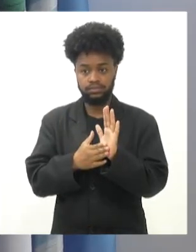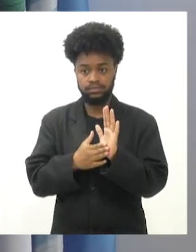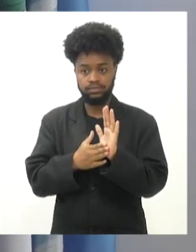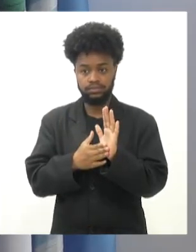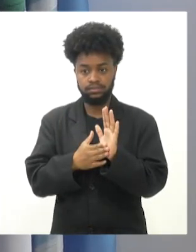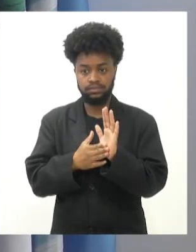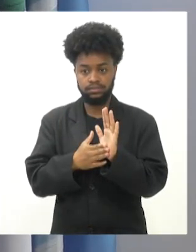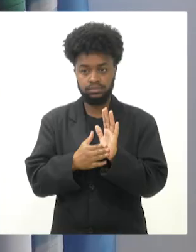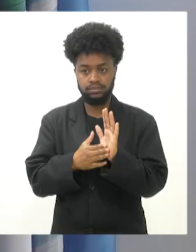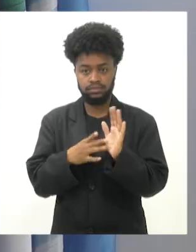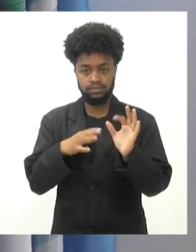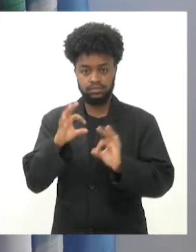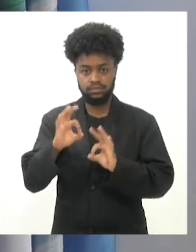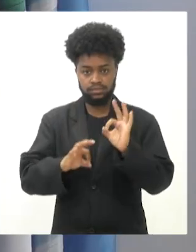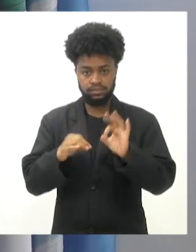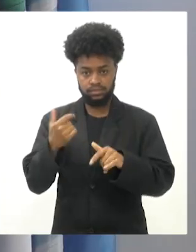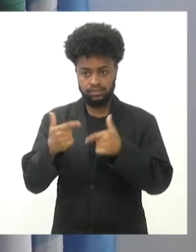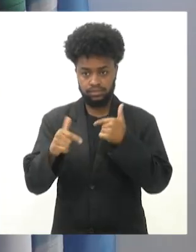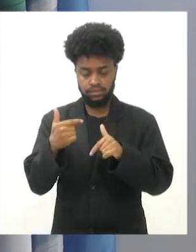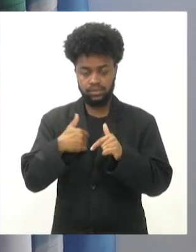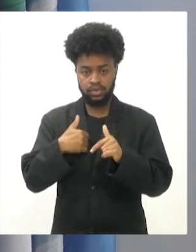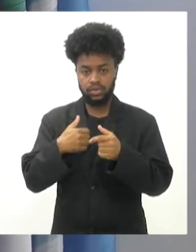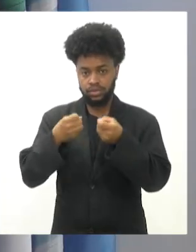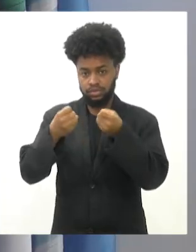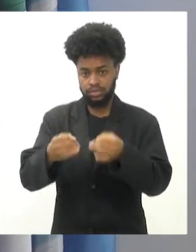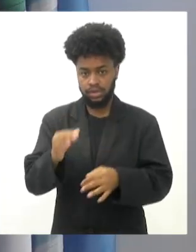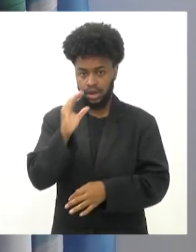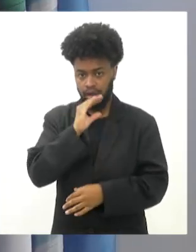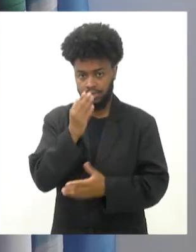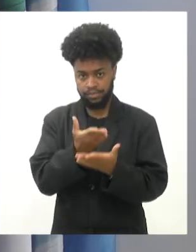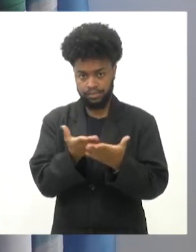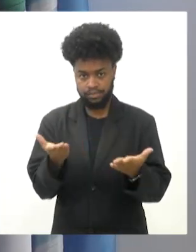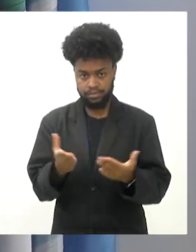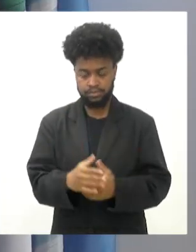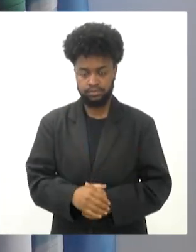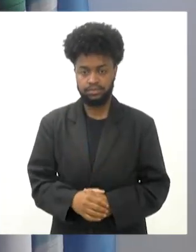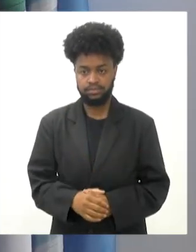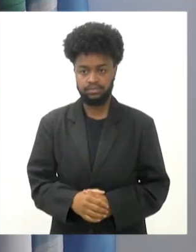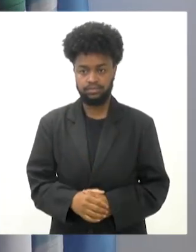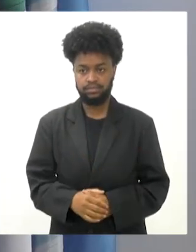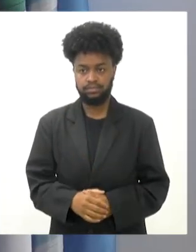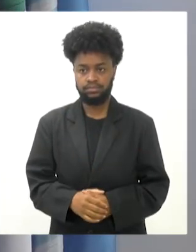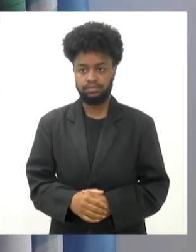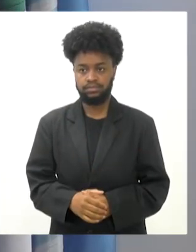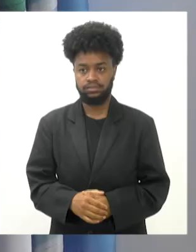de um plano de trabalho. Vou rapidamente expor para Vossa Excelência.